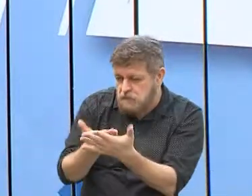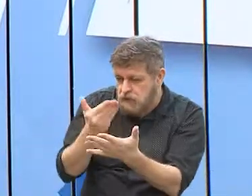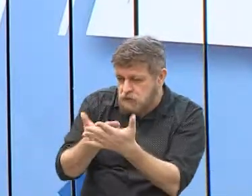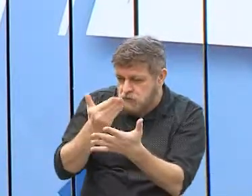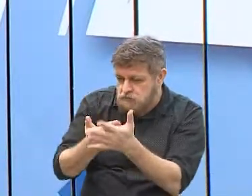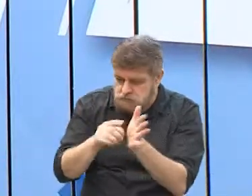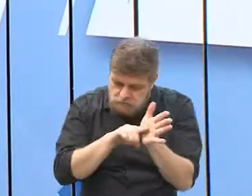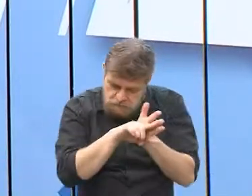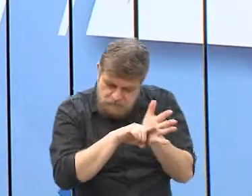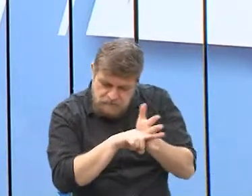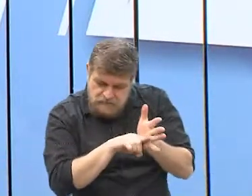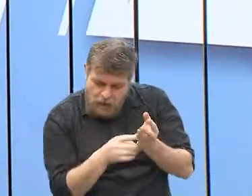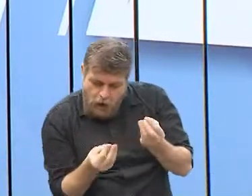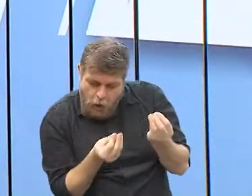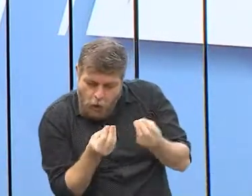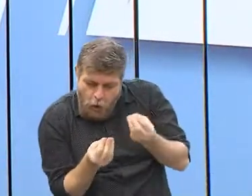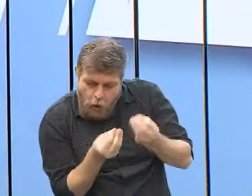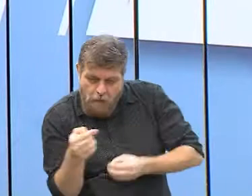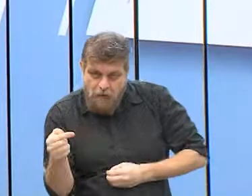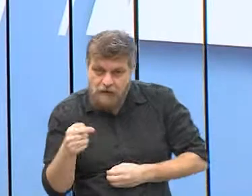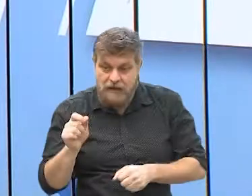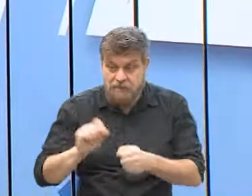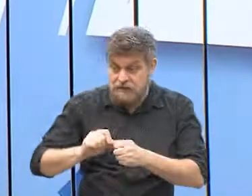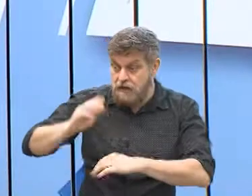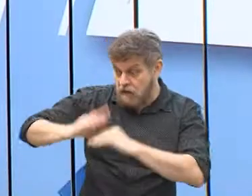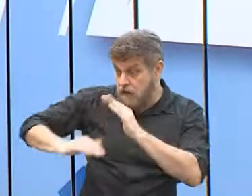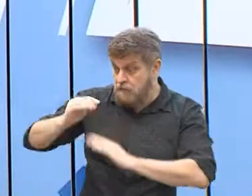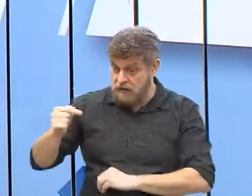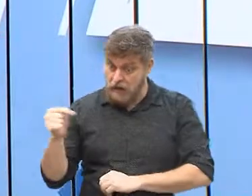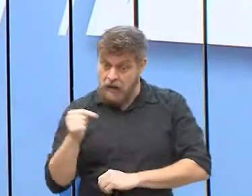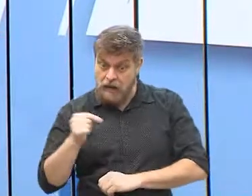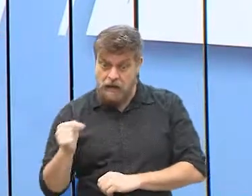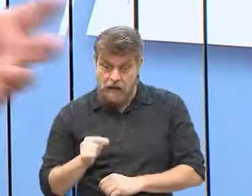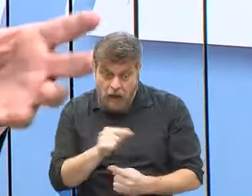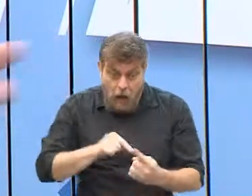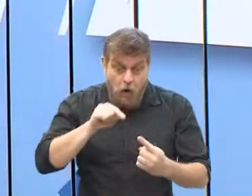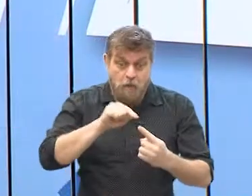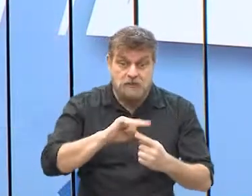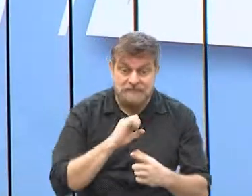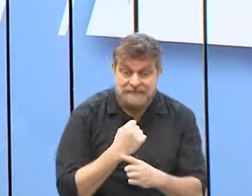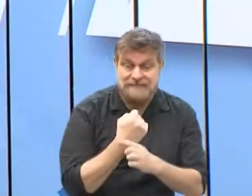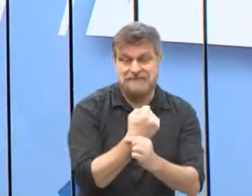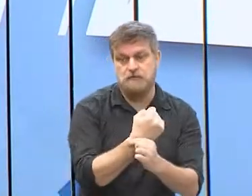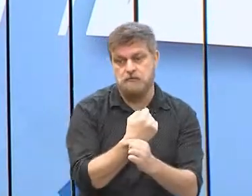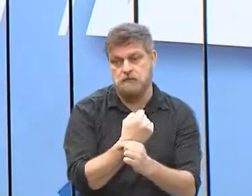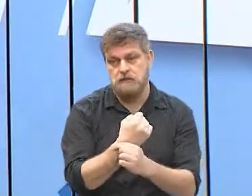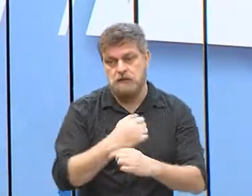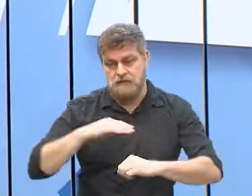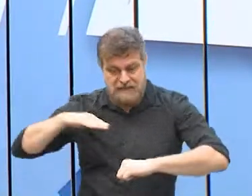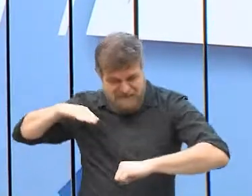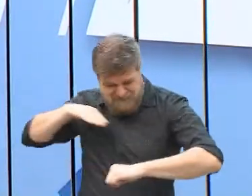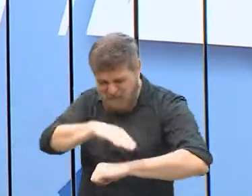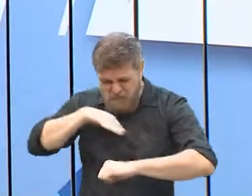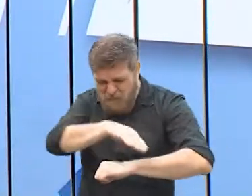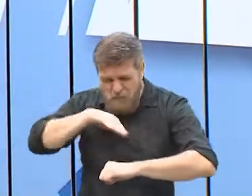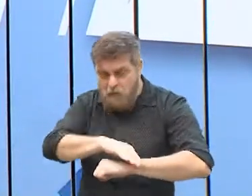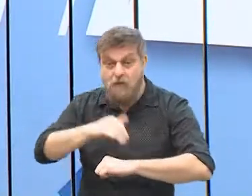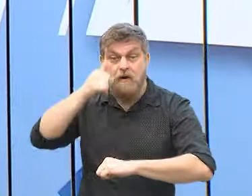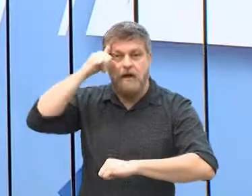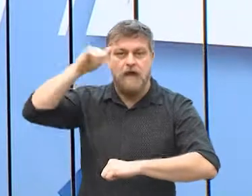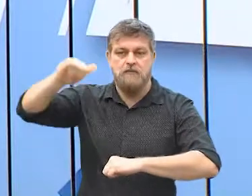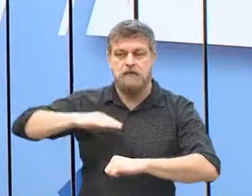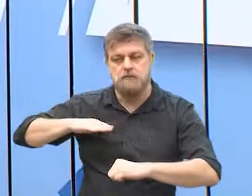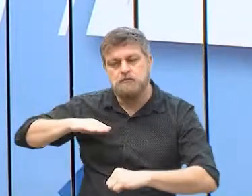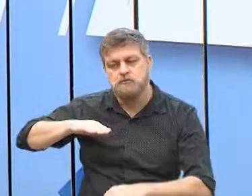técnico adequado, né? Porque adote as medidas de proteção, de segurança do trânsito, que seja mais